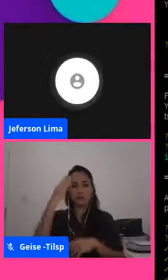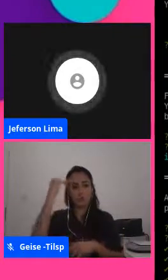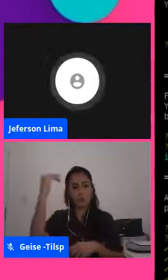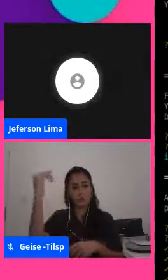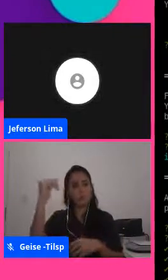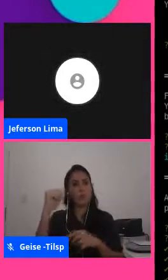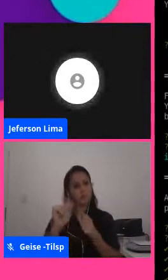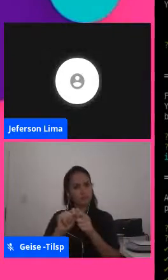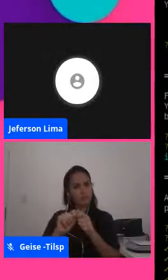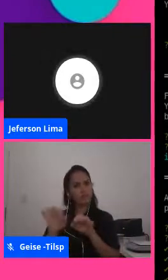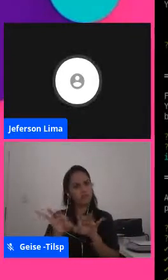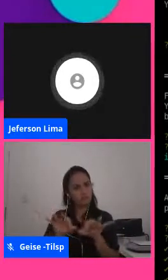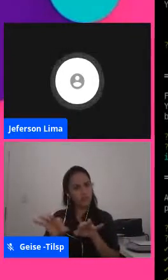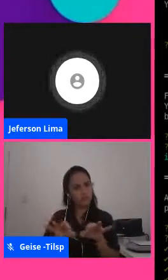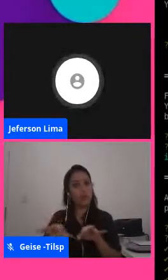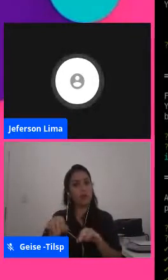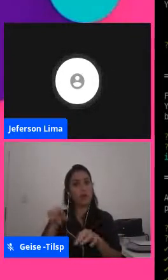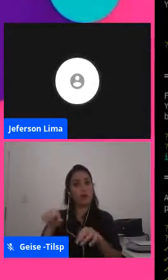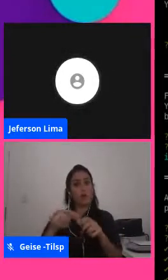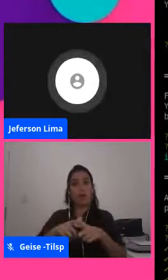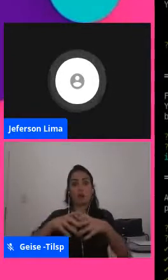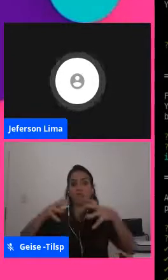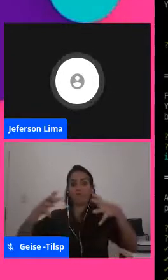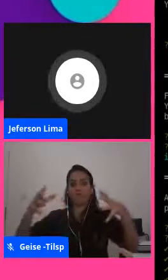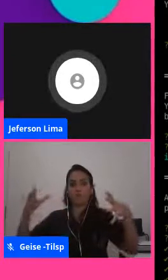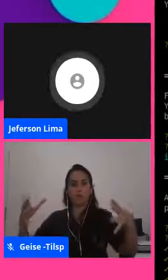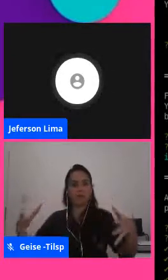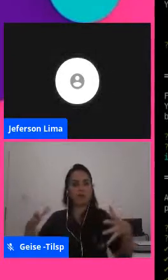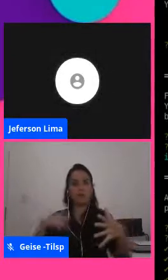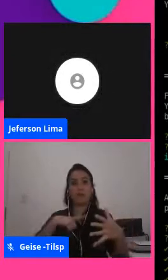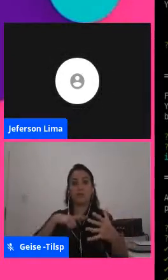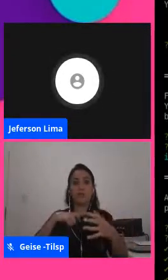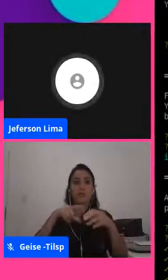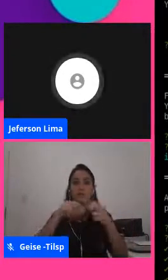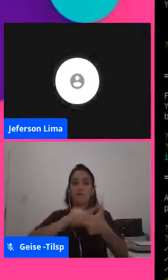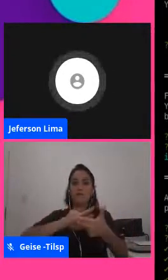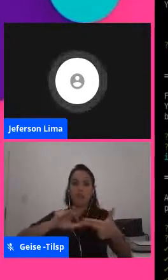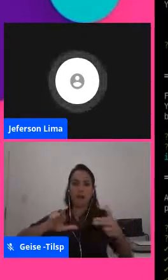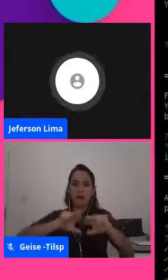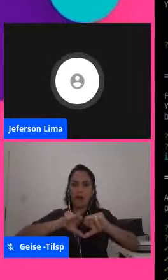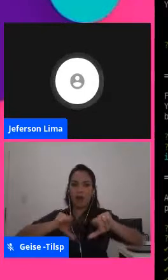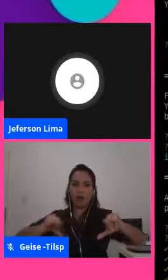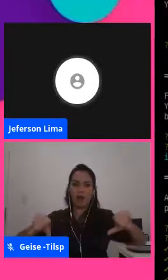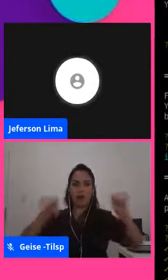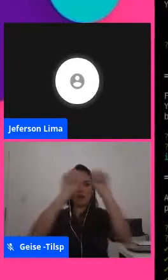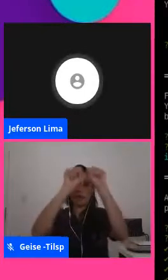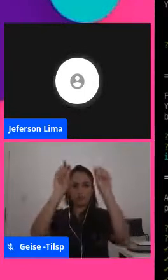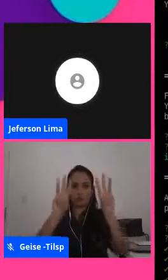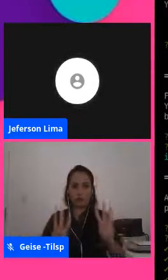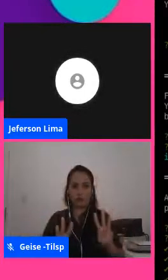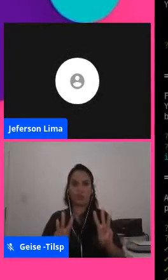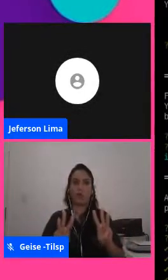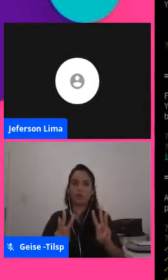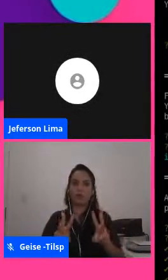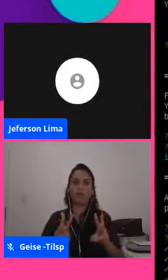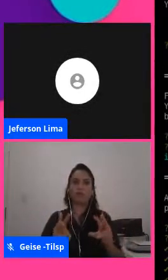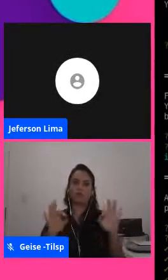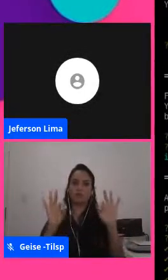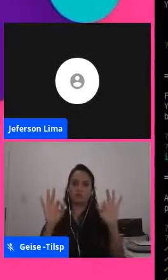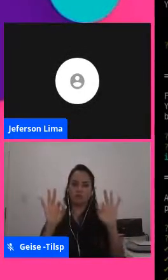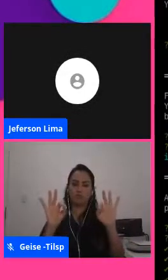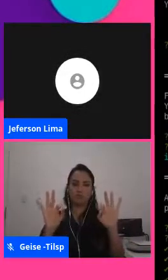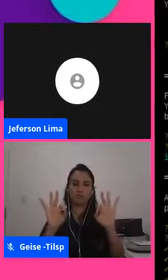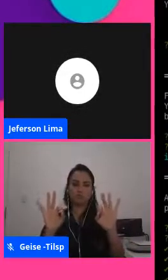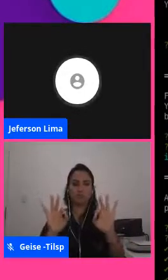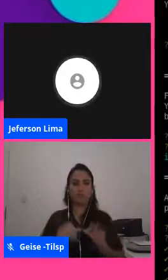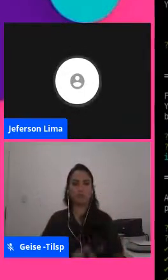empresa enorme, com um monte de softwares legais aí, geralmente IDE, e ela faz um serviço.